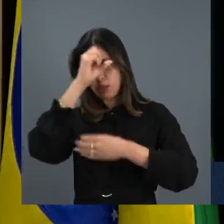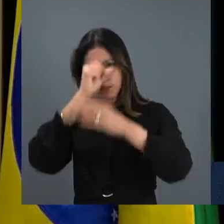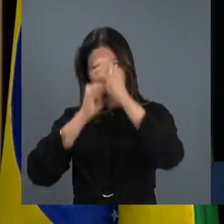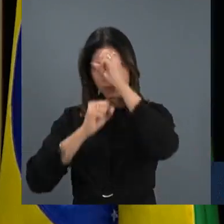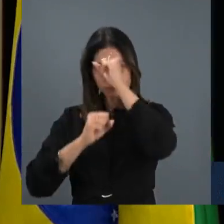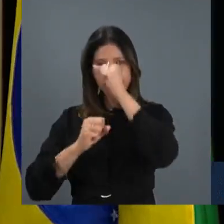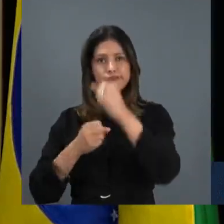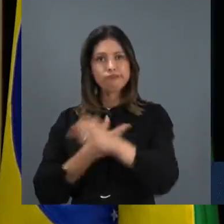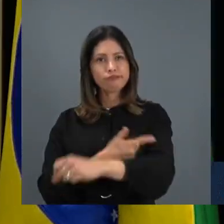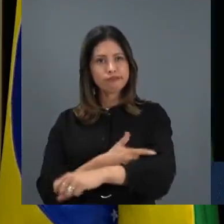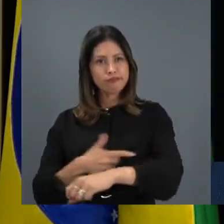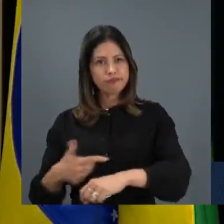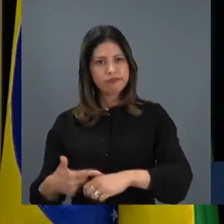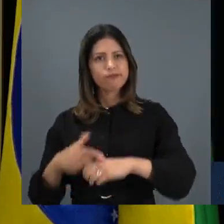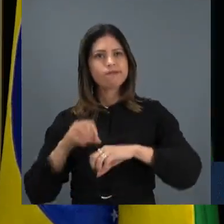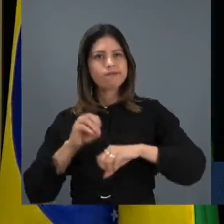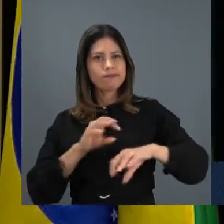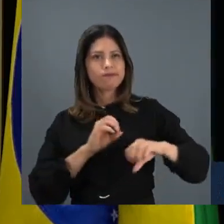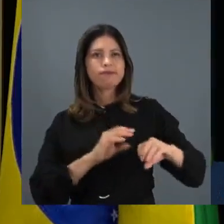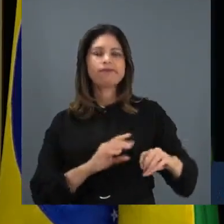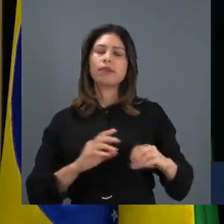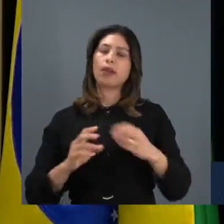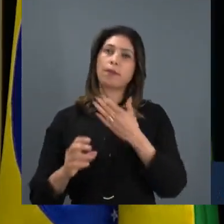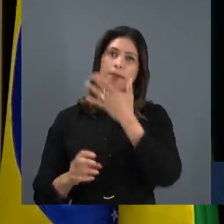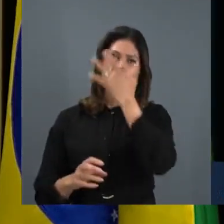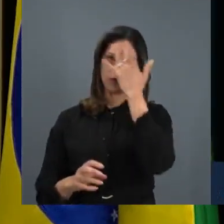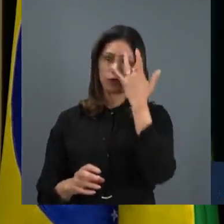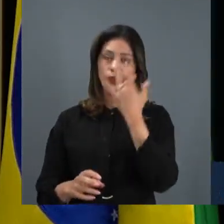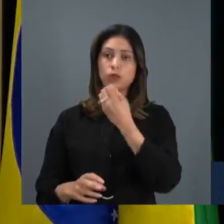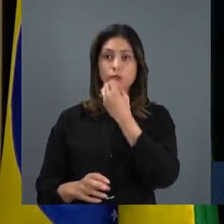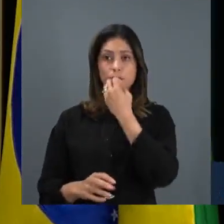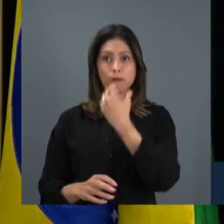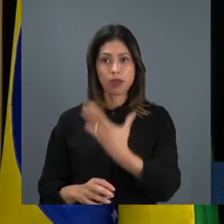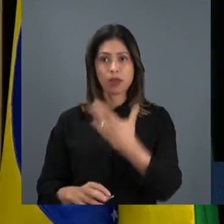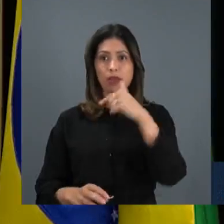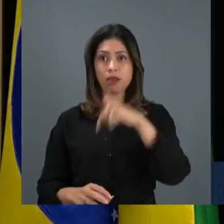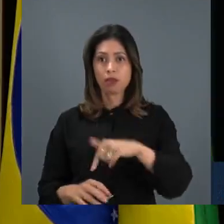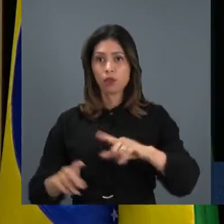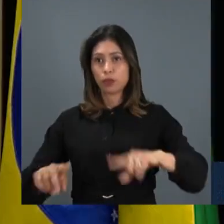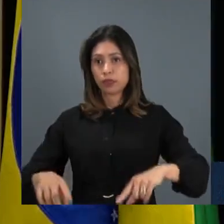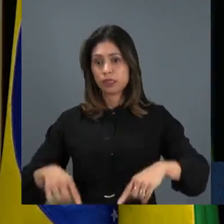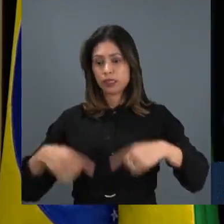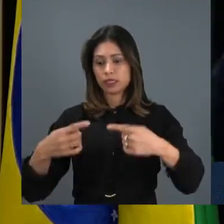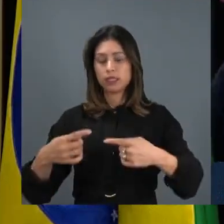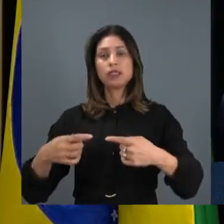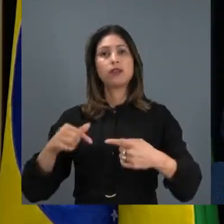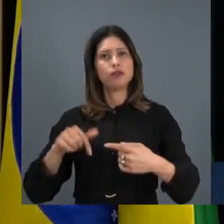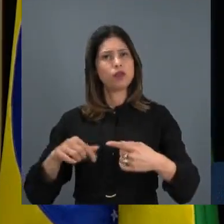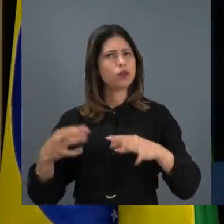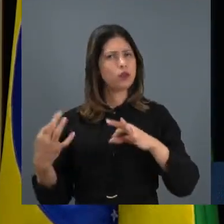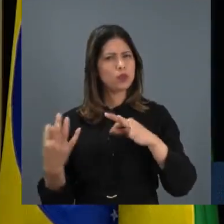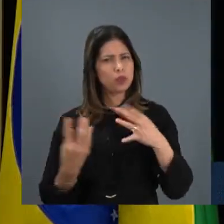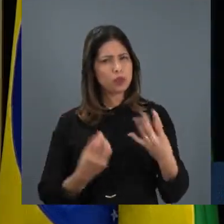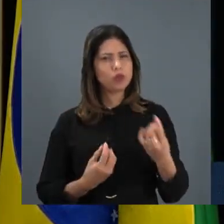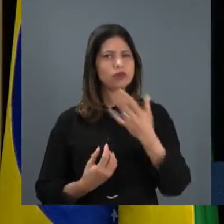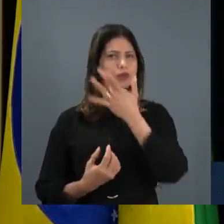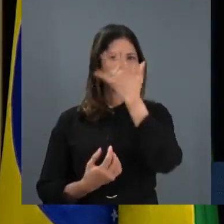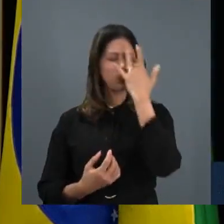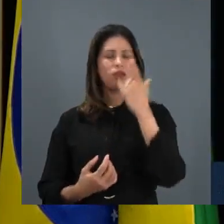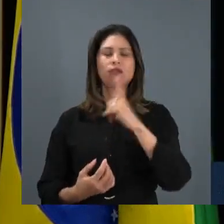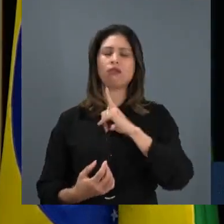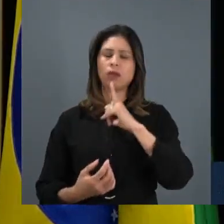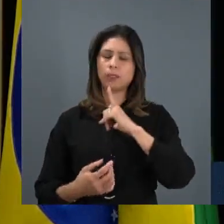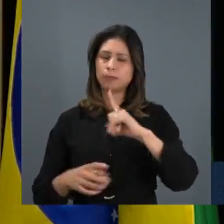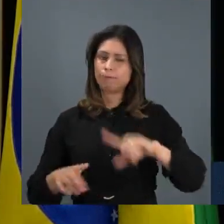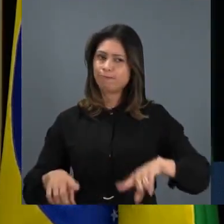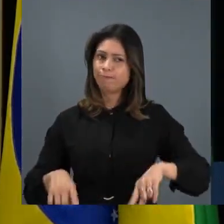desse país, seja qualquer desafio que nós tivemos em nossas existências, e todos nós temos